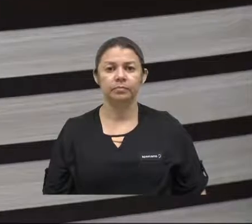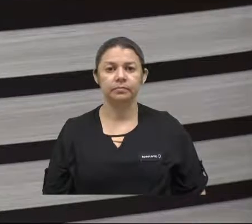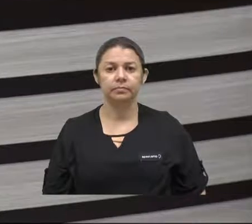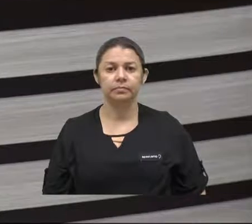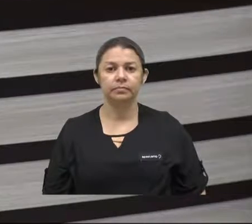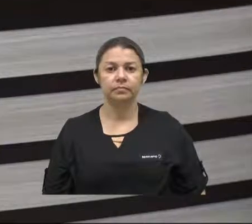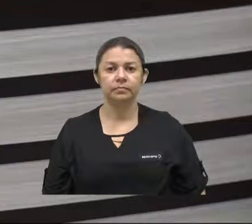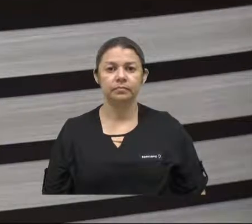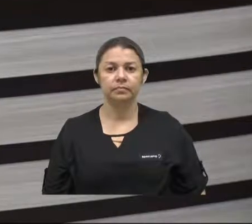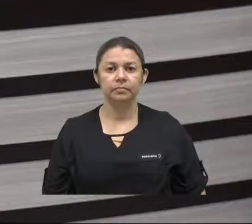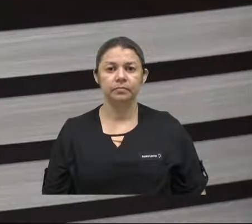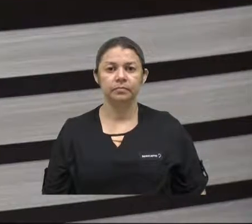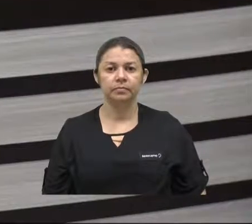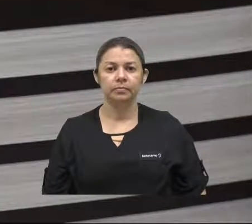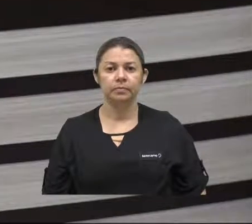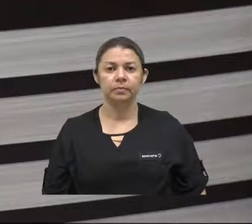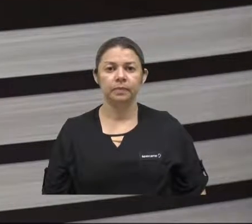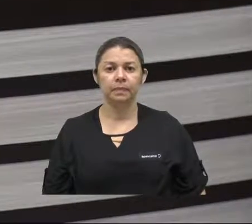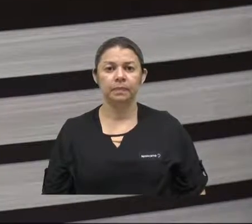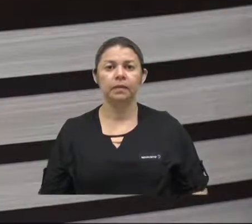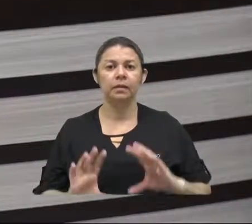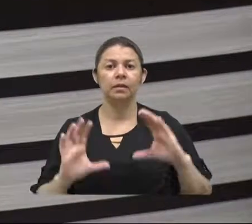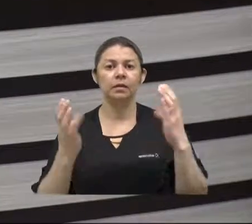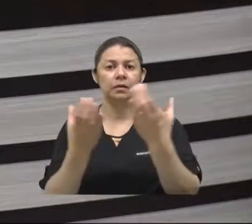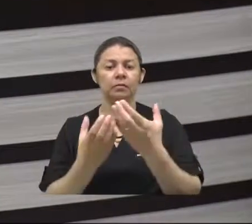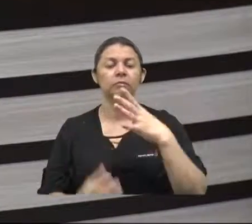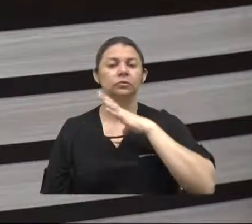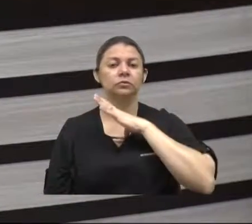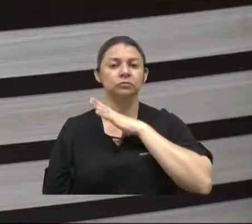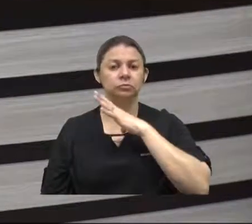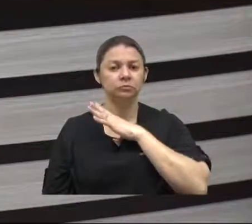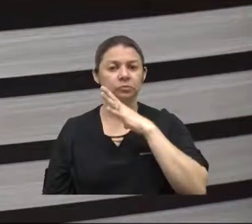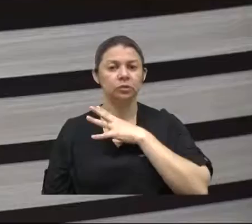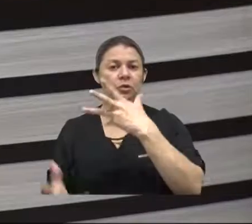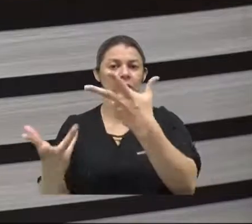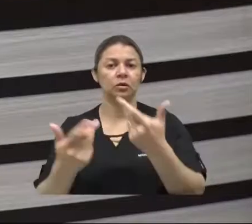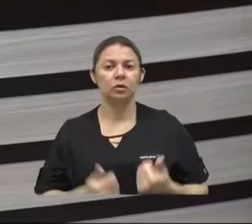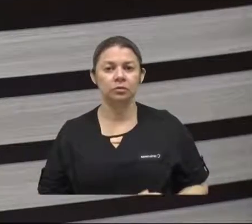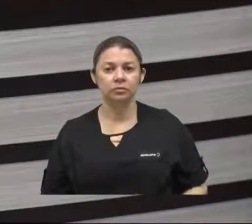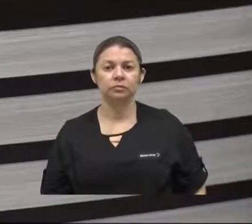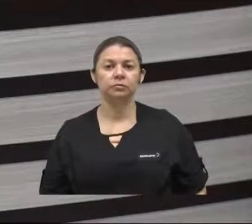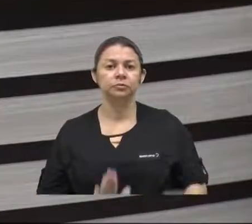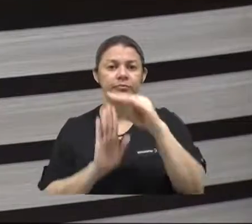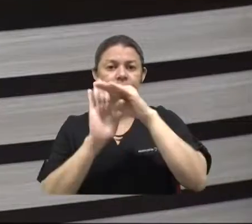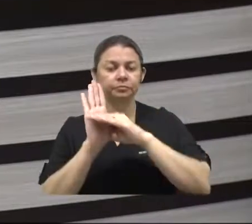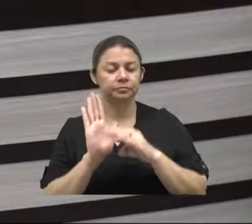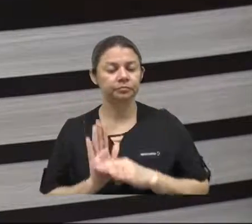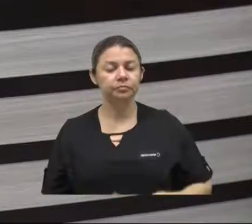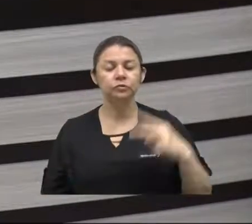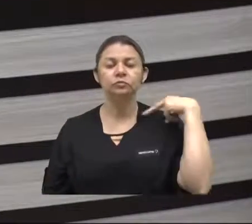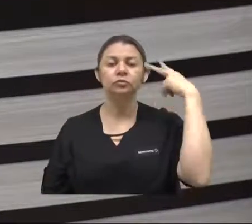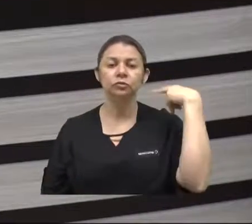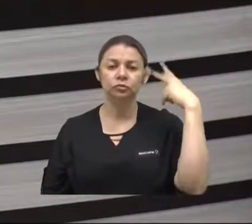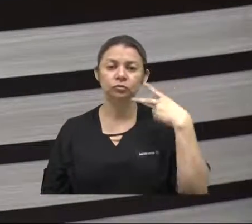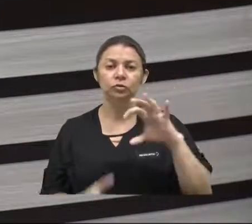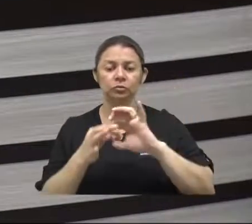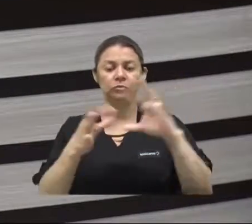Câmara Municipal recebe seu ofício e informa aos senhores vereadores que estará à disposição de todos na